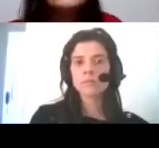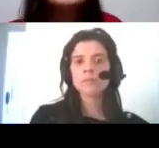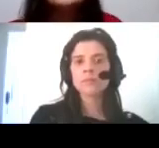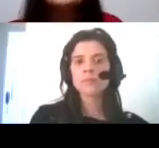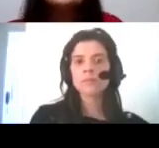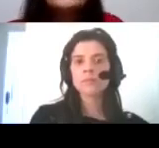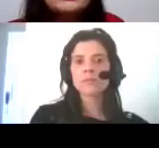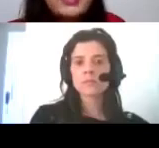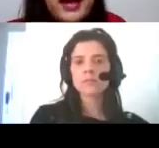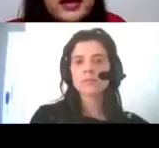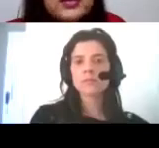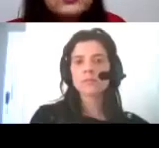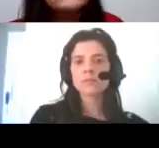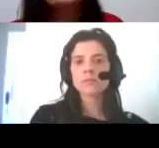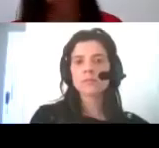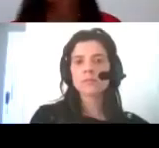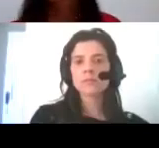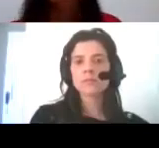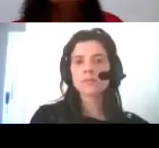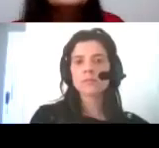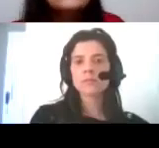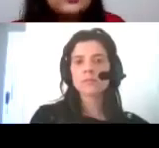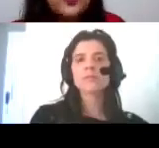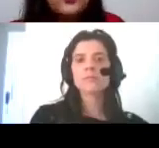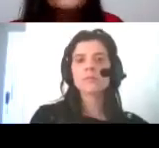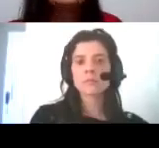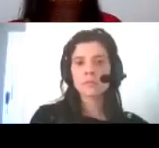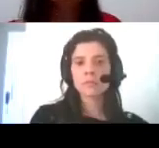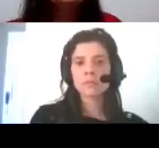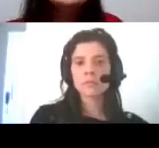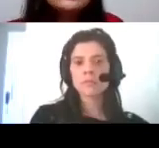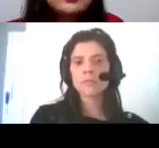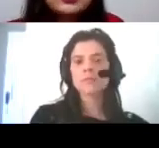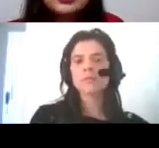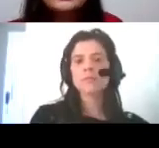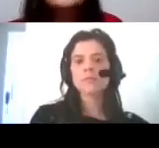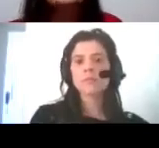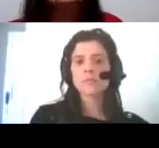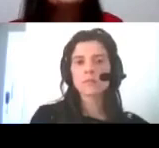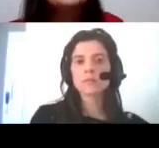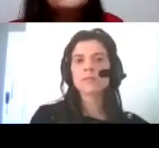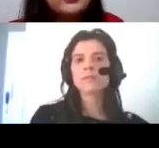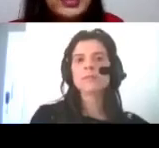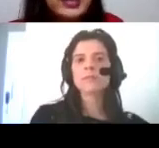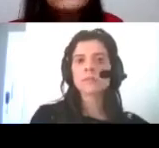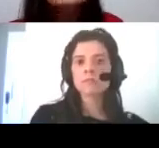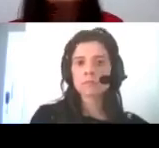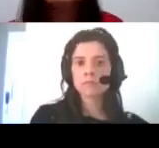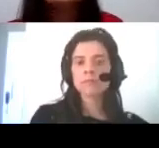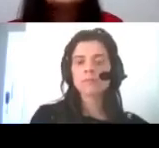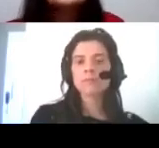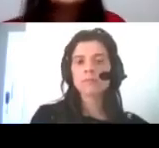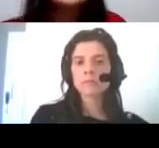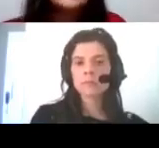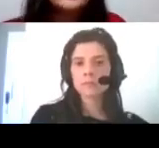fazendo o quê? Cumprindo as regras do servidor, passando seu ponto, usando o crachá, cumprindo o horário,